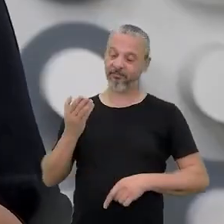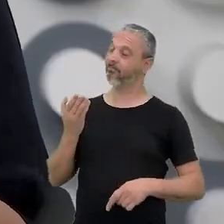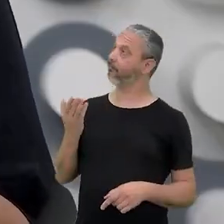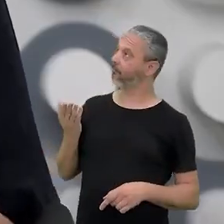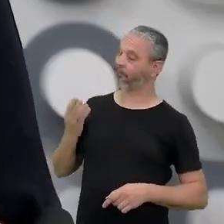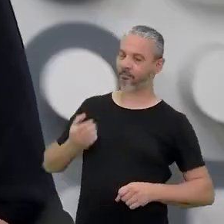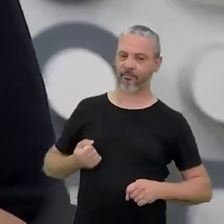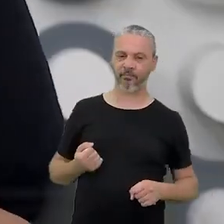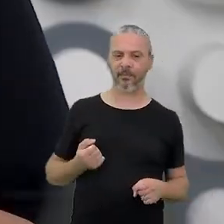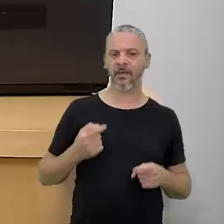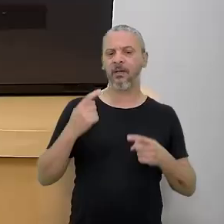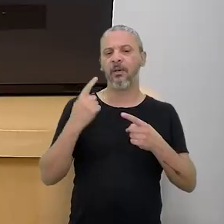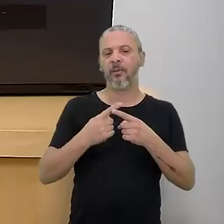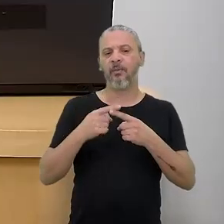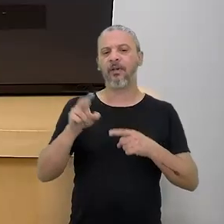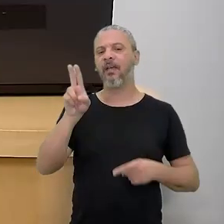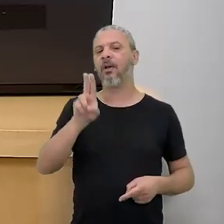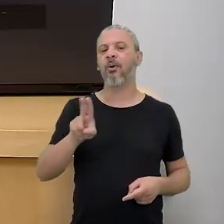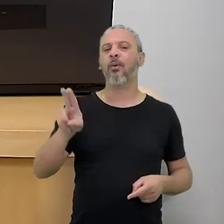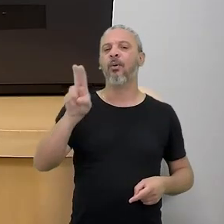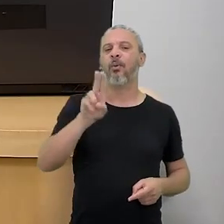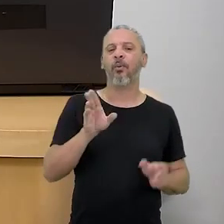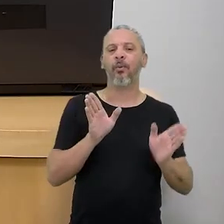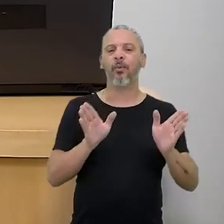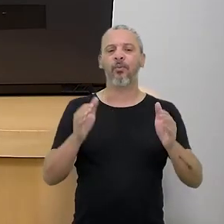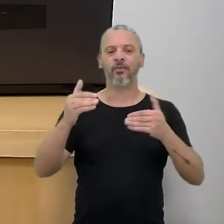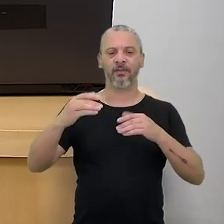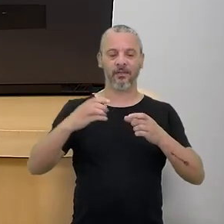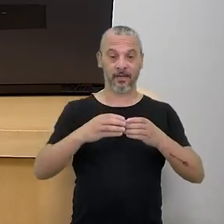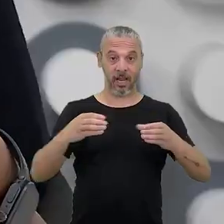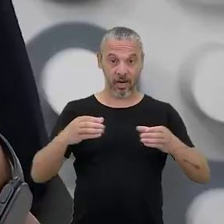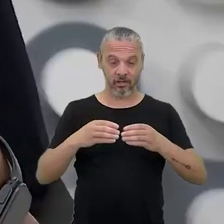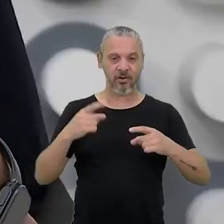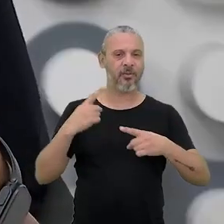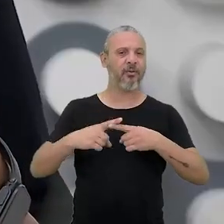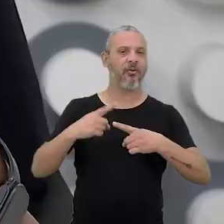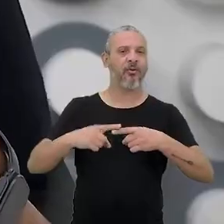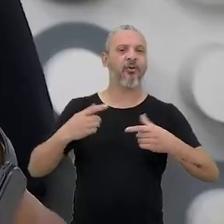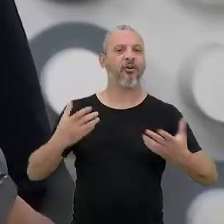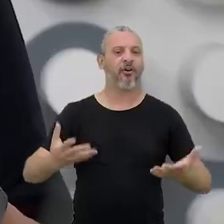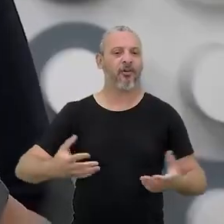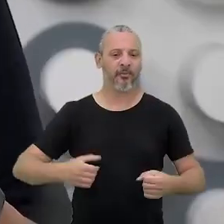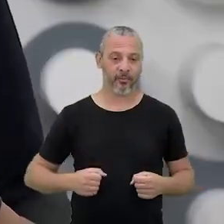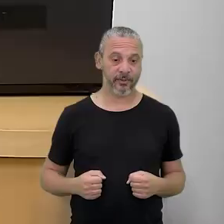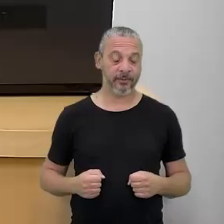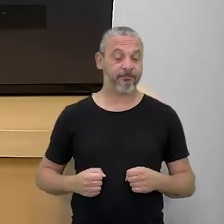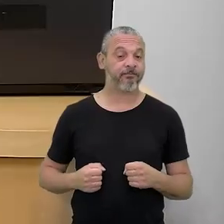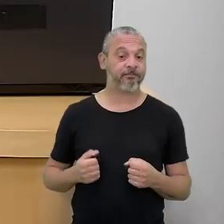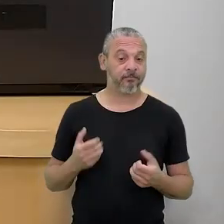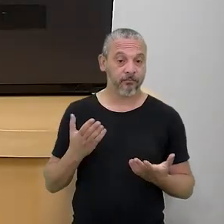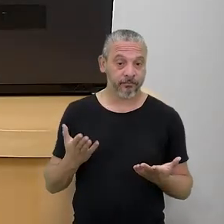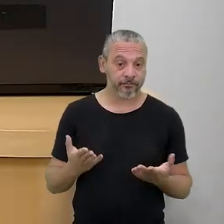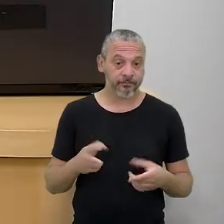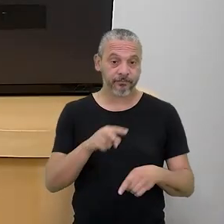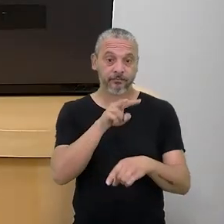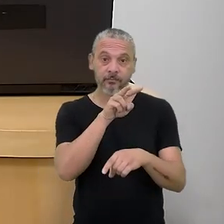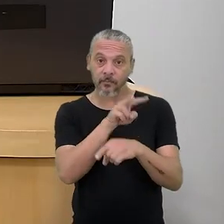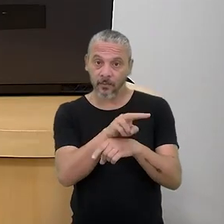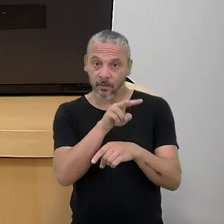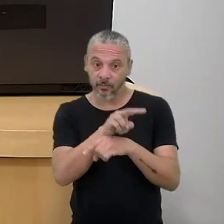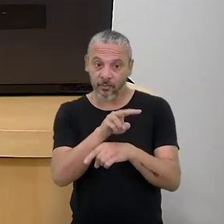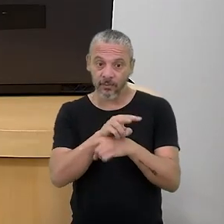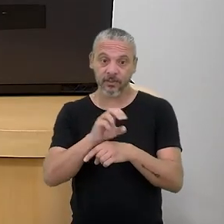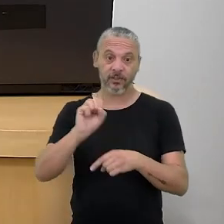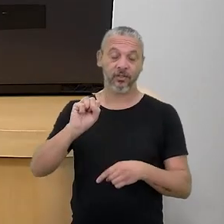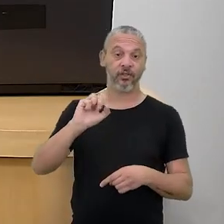daqui. Por que nós estamos usando caixinha de suco ou a caixinha de sapato? Para justamente proteger a